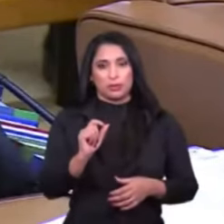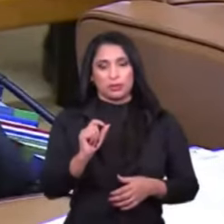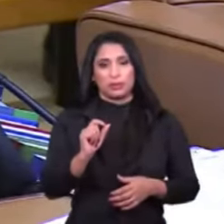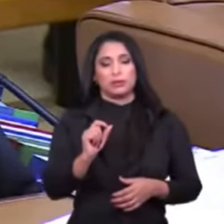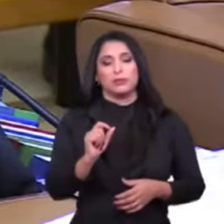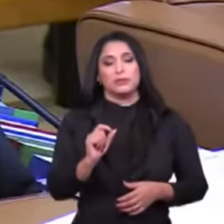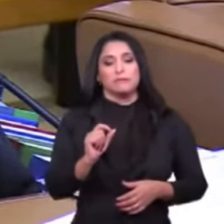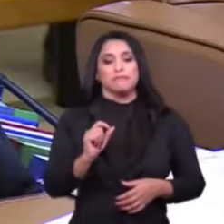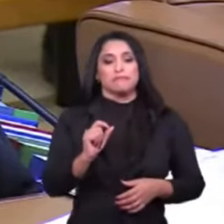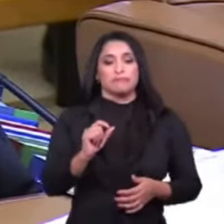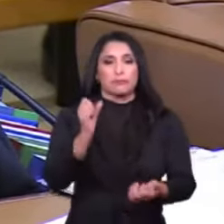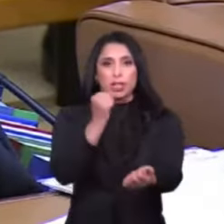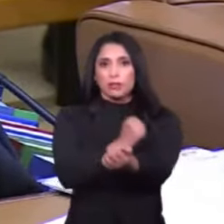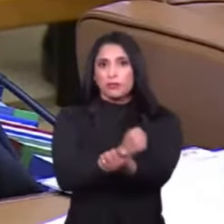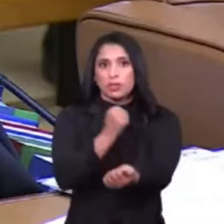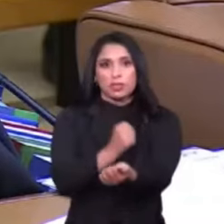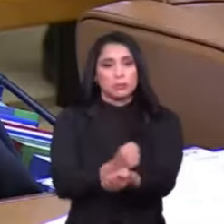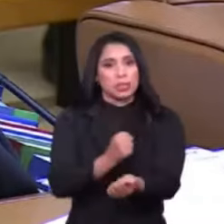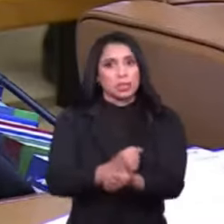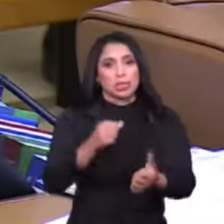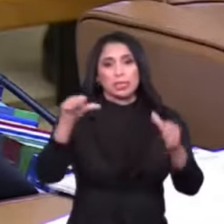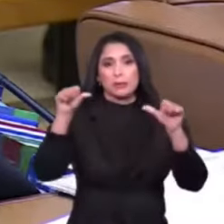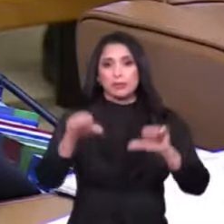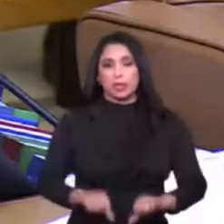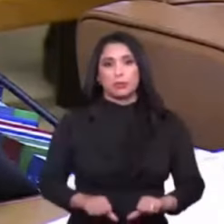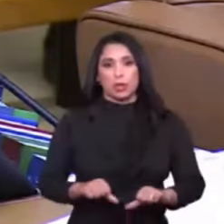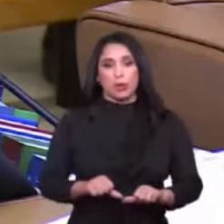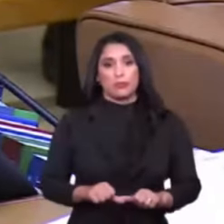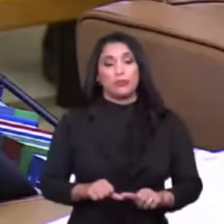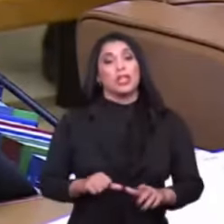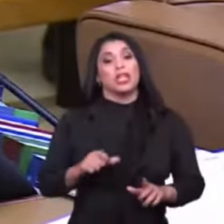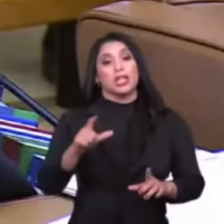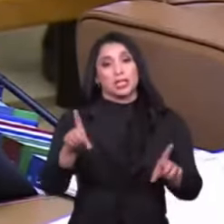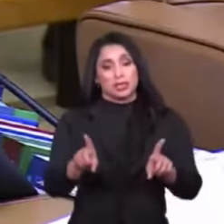O impacto da maconha na gestante e no feto.